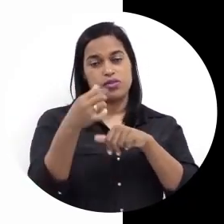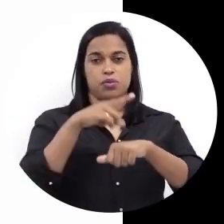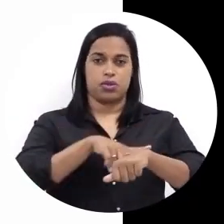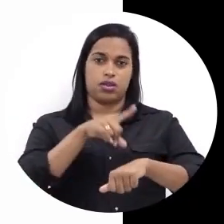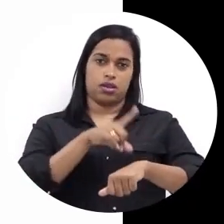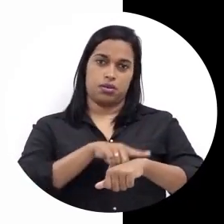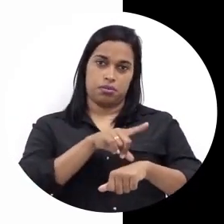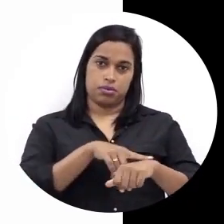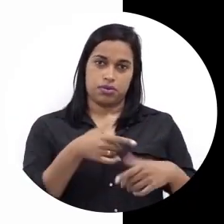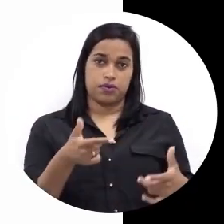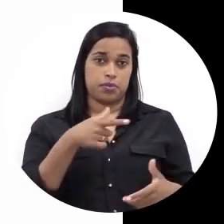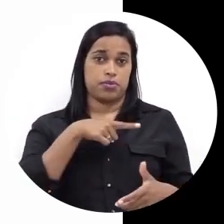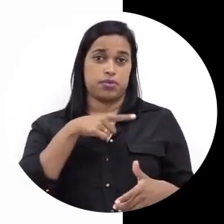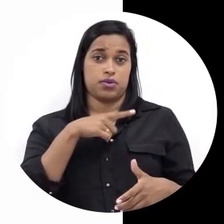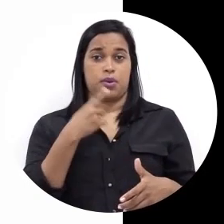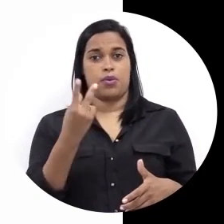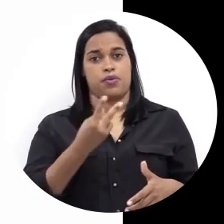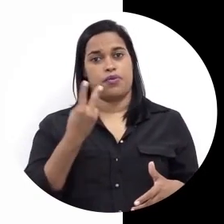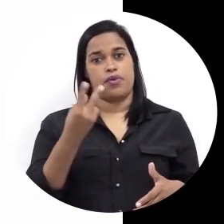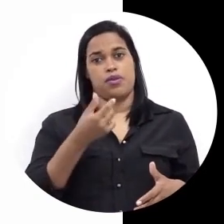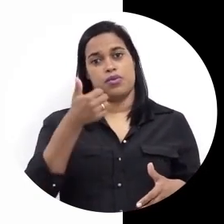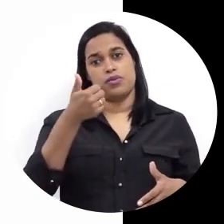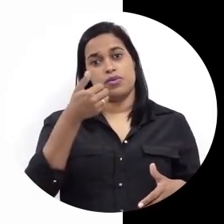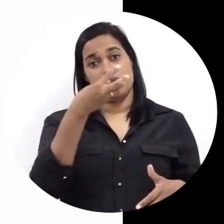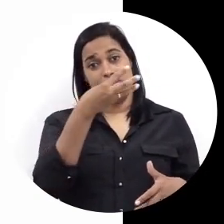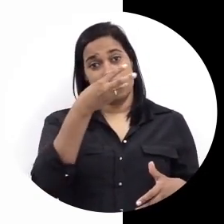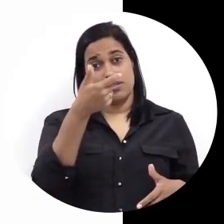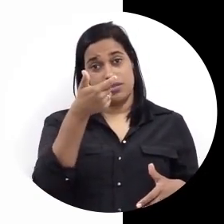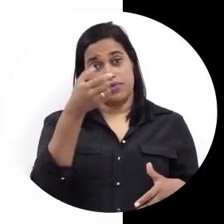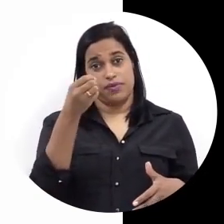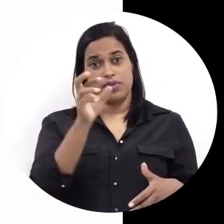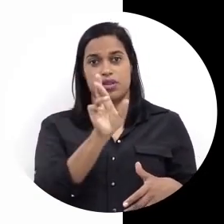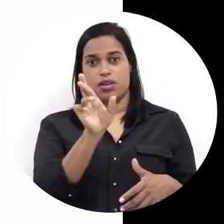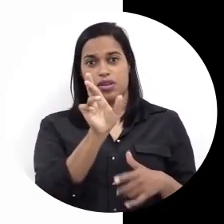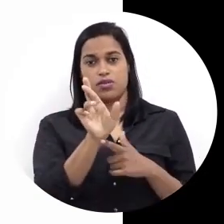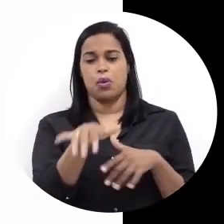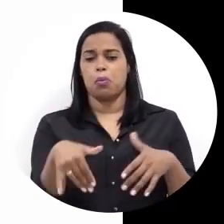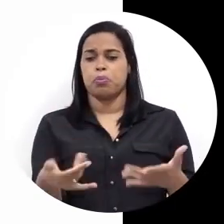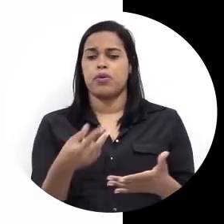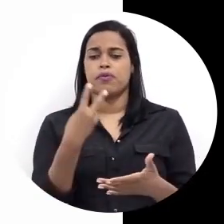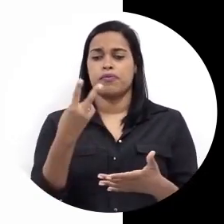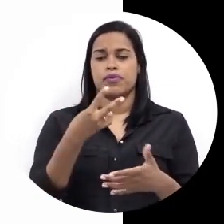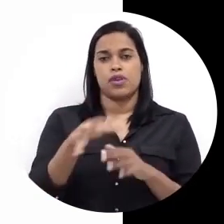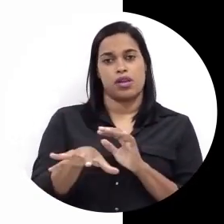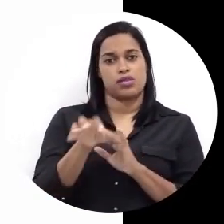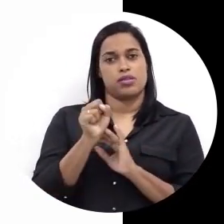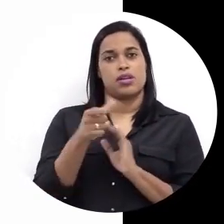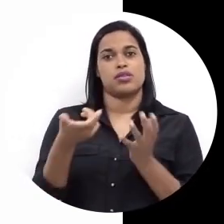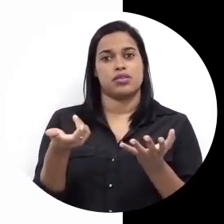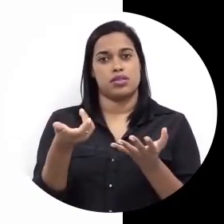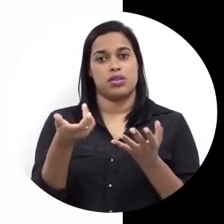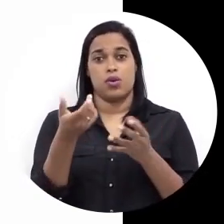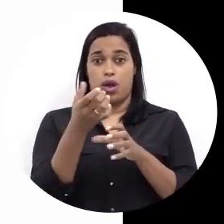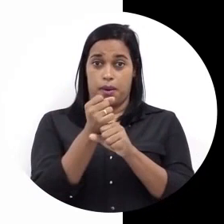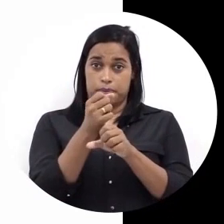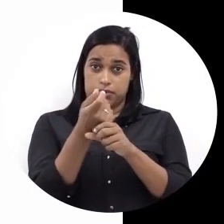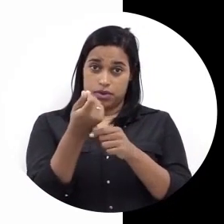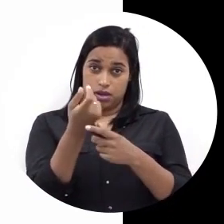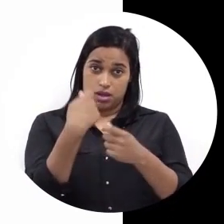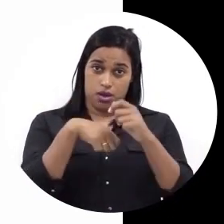prazo. Teremos então um valor de 320. Quem será o valor de resgate? Será o capital